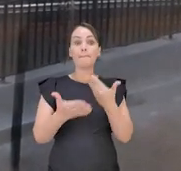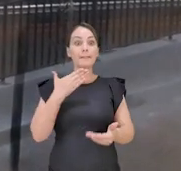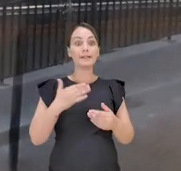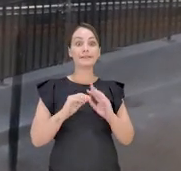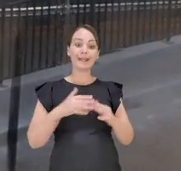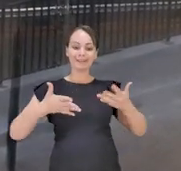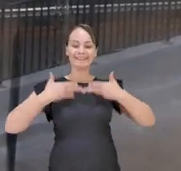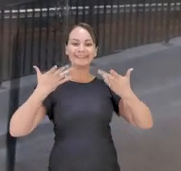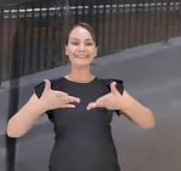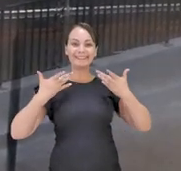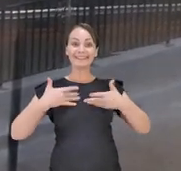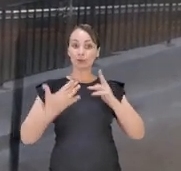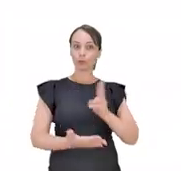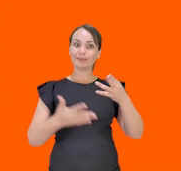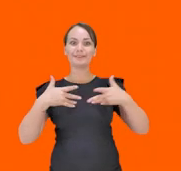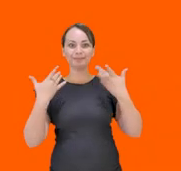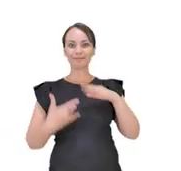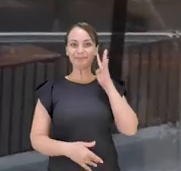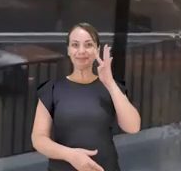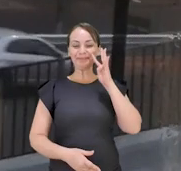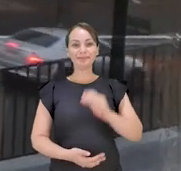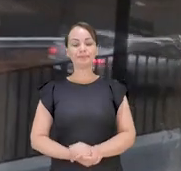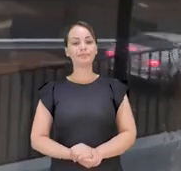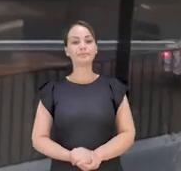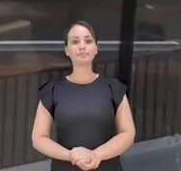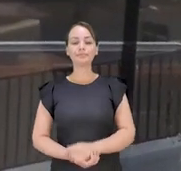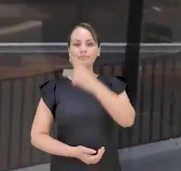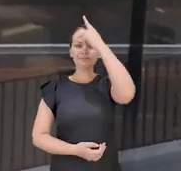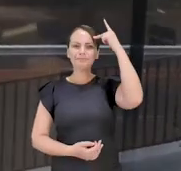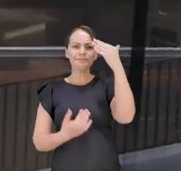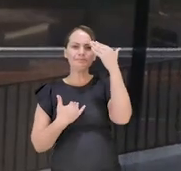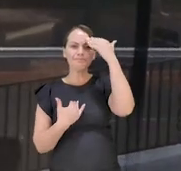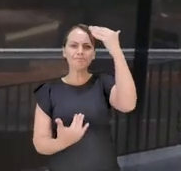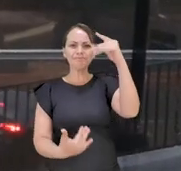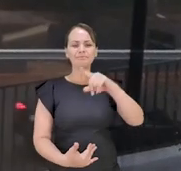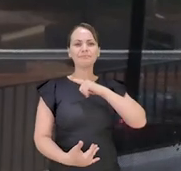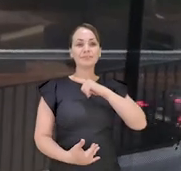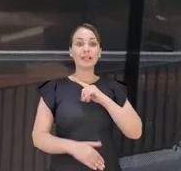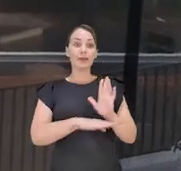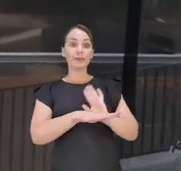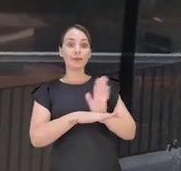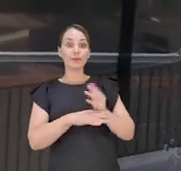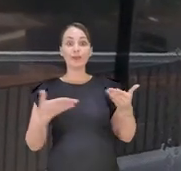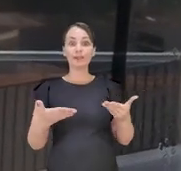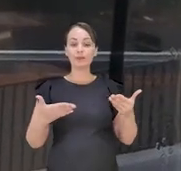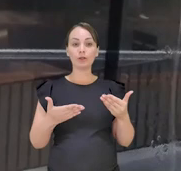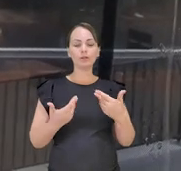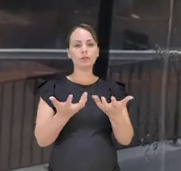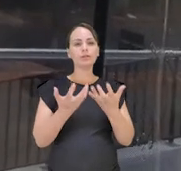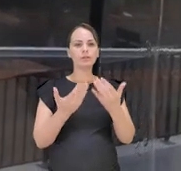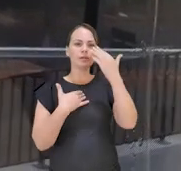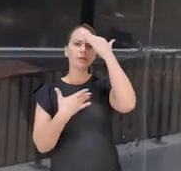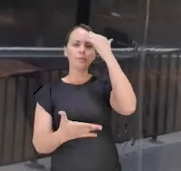a diversão. Muito legal, né? Pessoal, muito obrigado por assistir o nosso vídeo até agora. Eu gostaria de pedir para todo